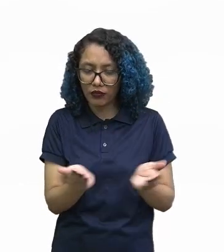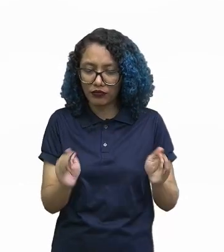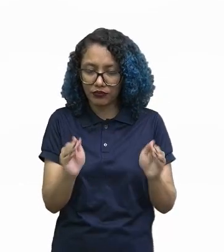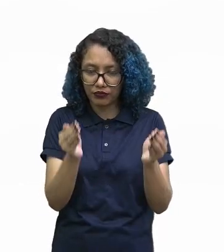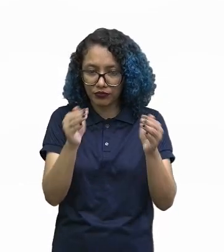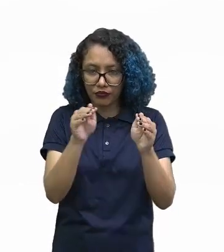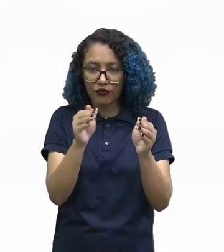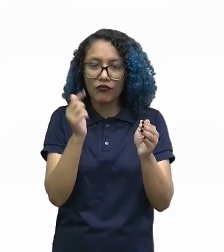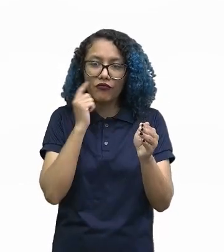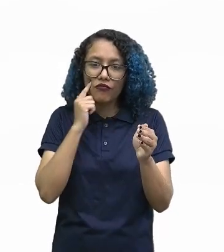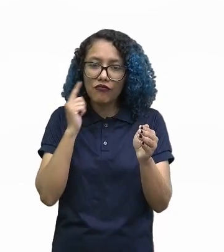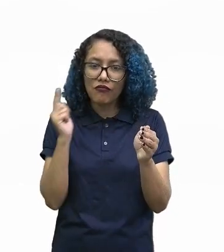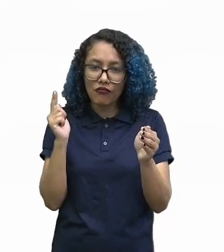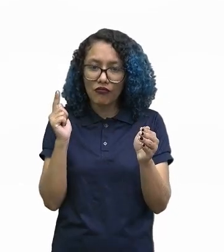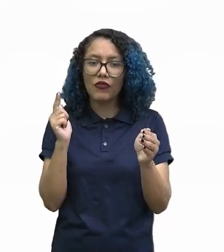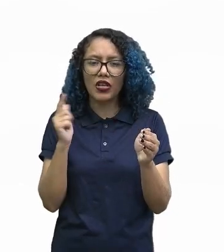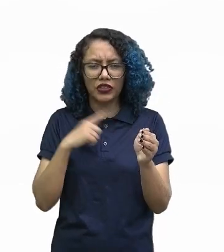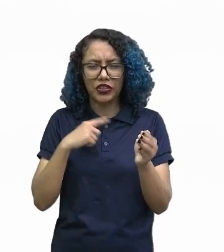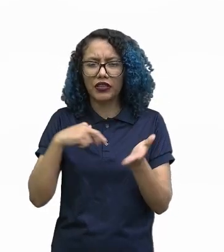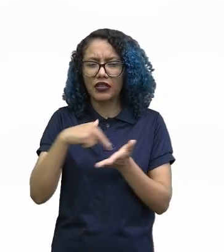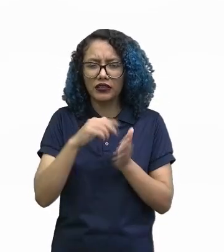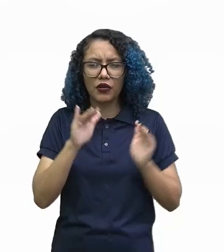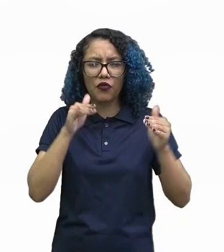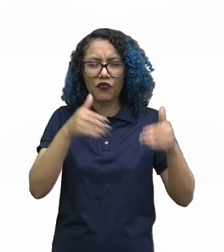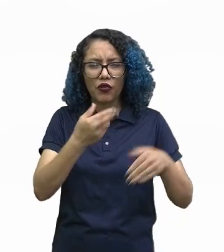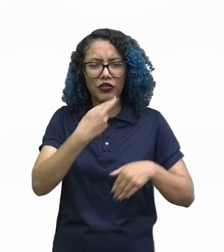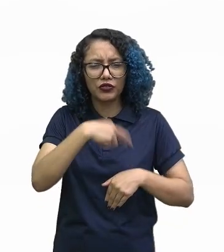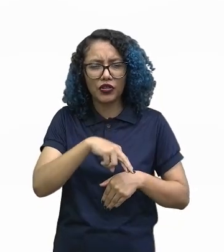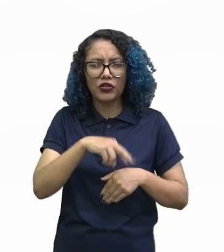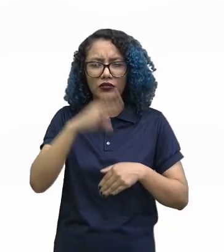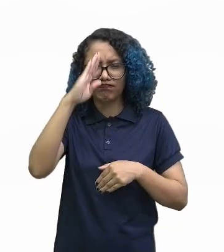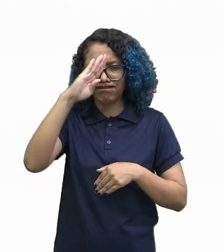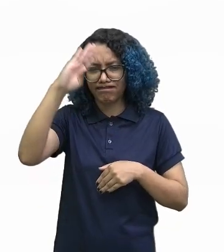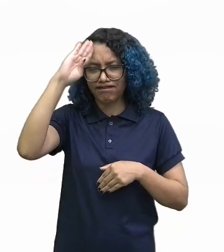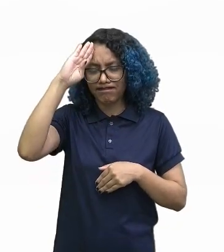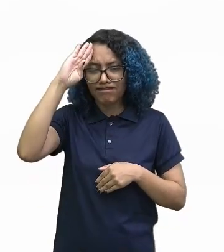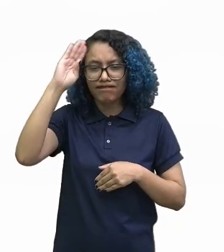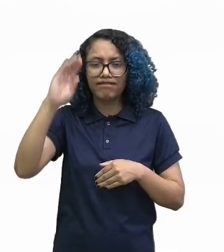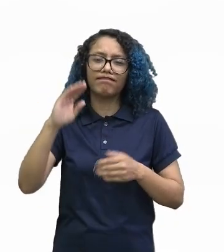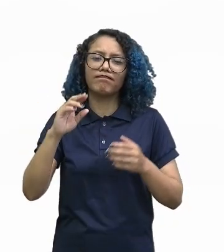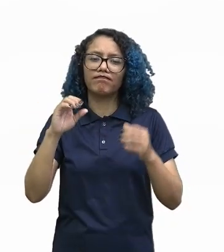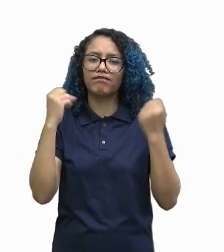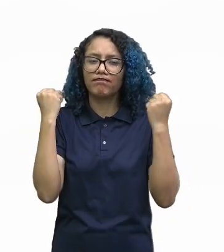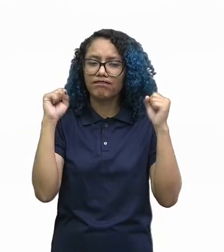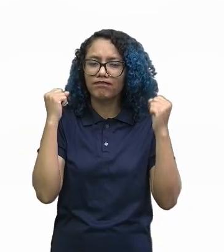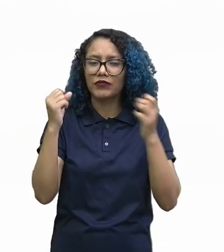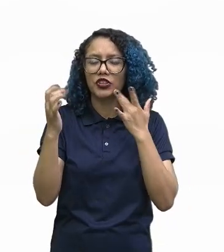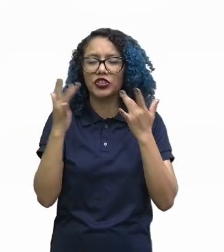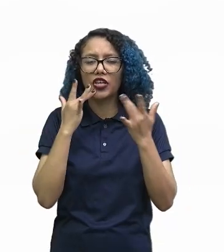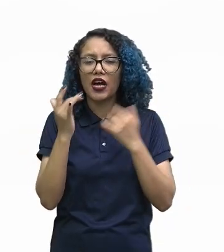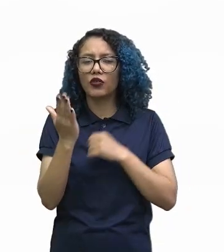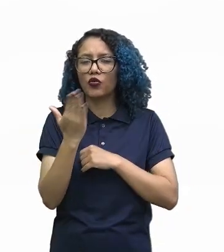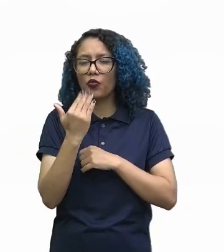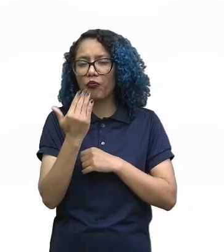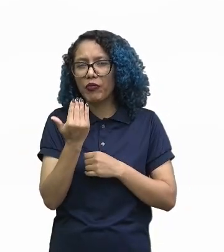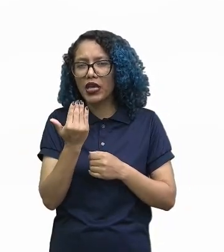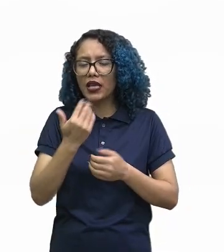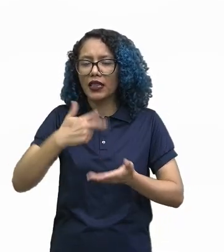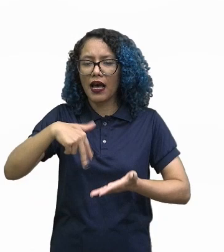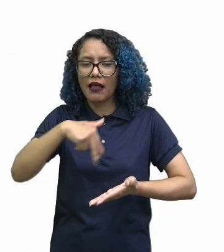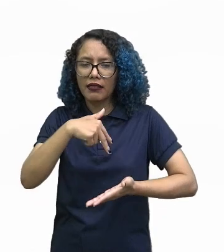danças religiosas, militares, ginástica, teatro, banquetes, bailes de casamento